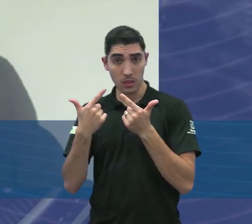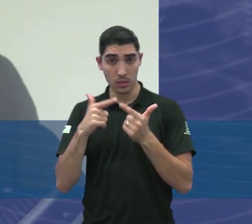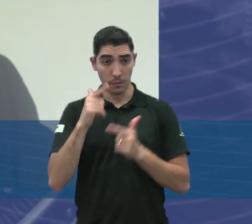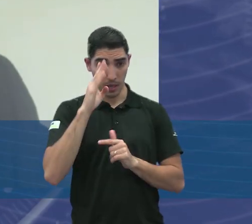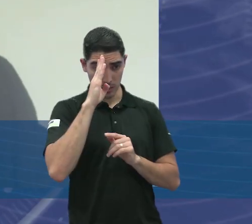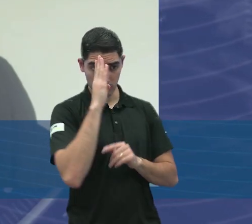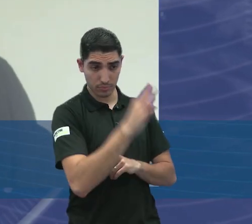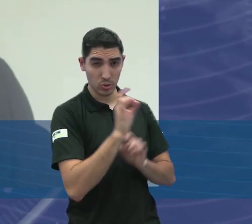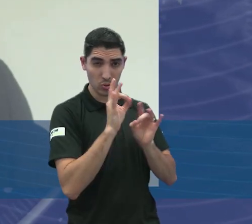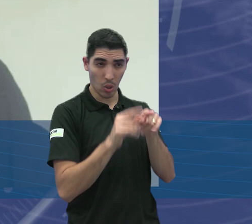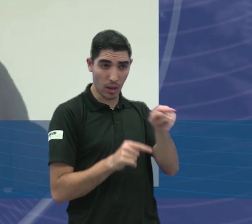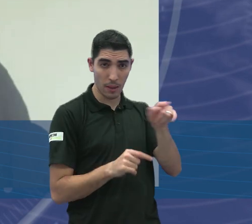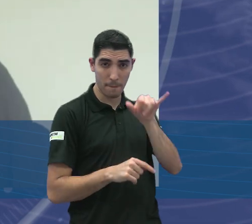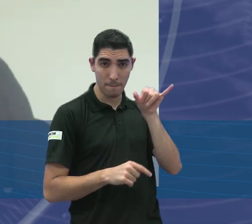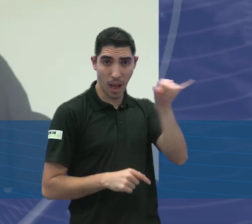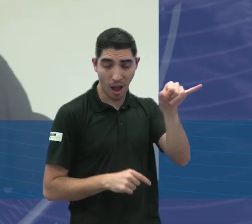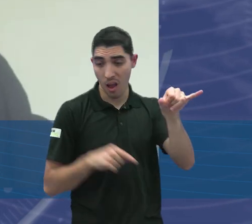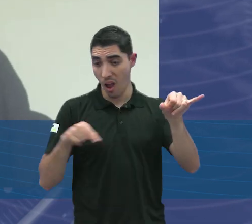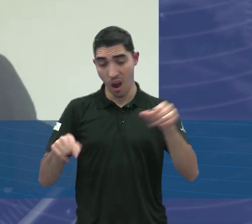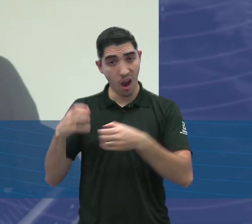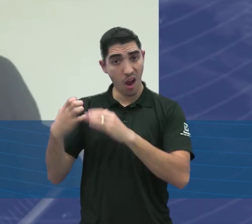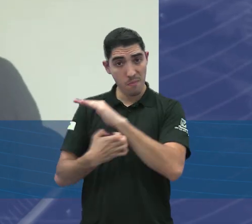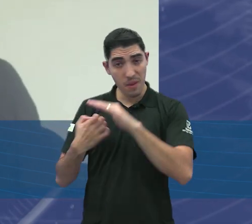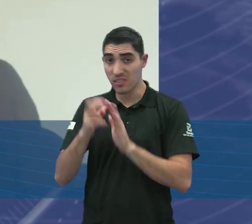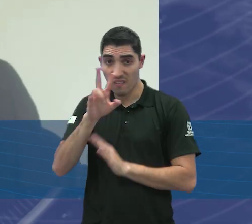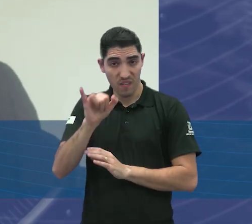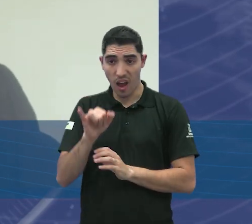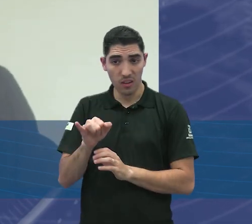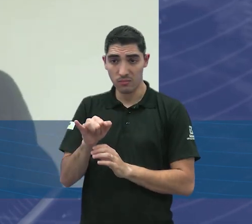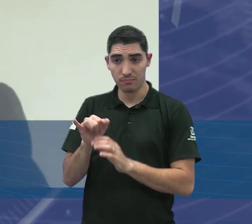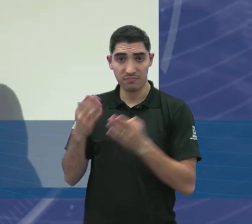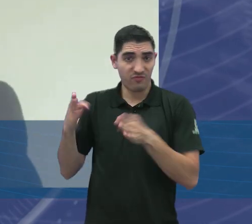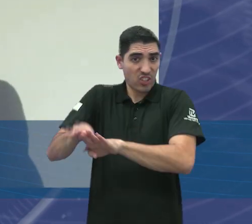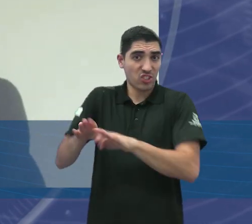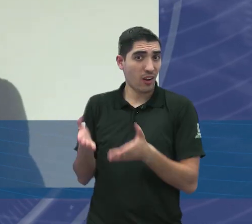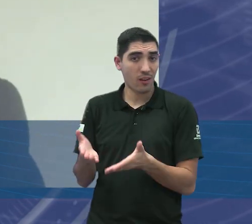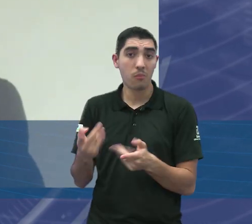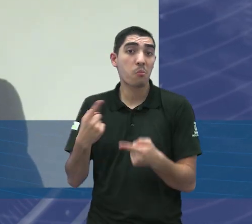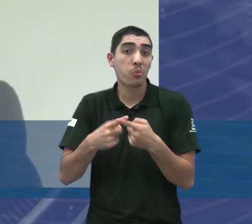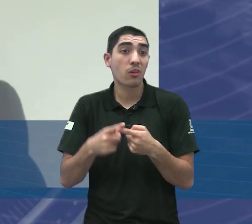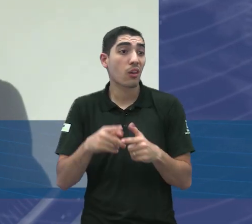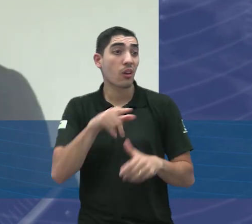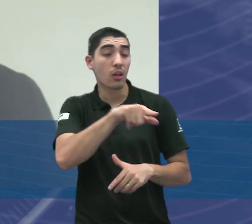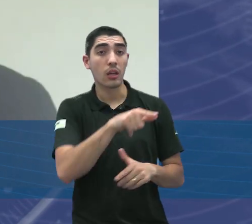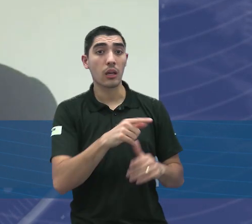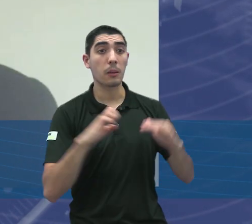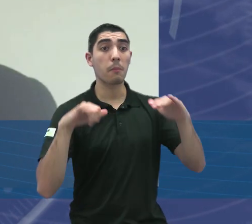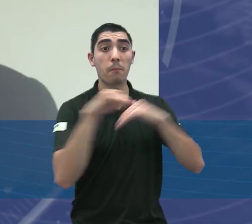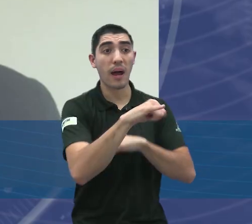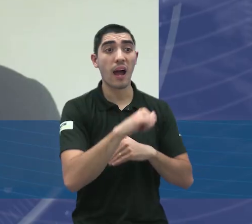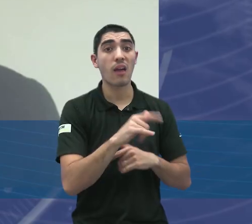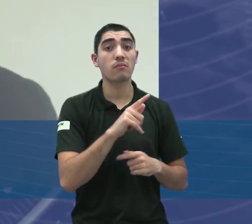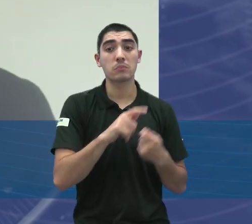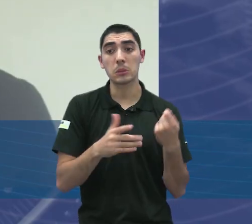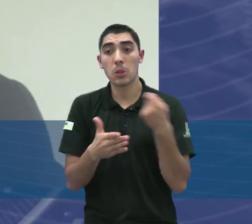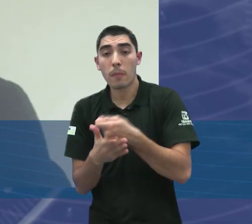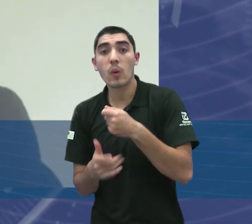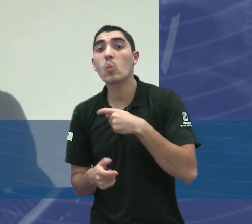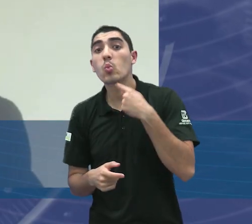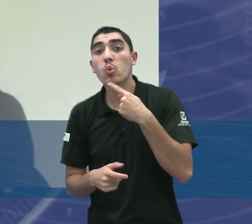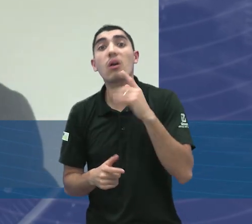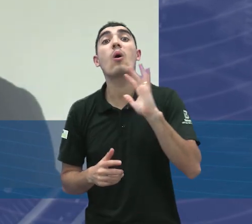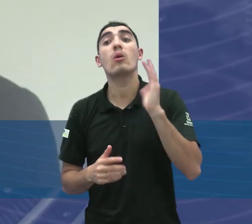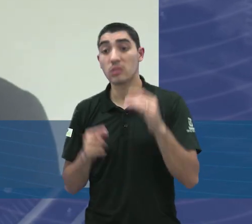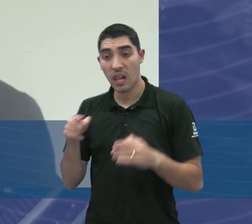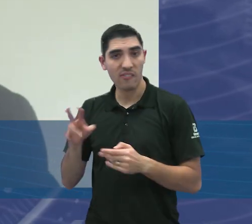vai falir, né? Quando acontecer alguma coisa, a Embraer não vai dar serviço para ela, e aí? Ela vai falir.